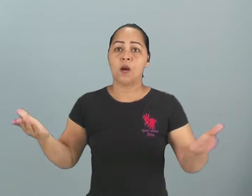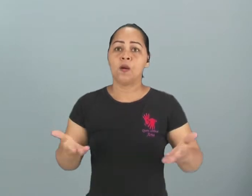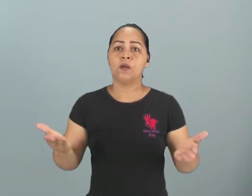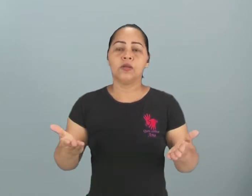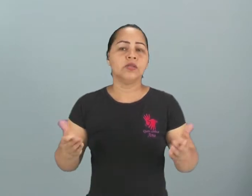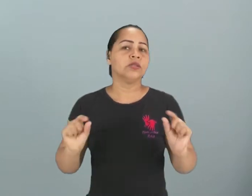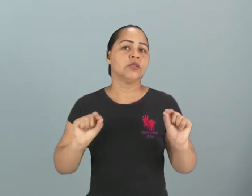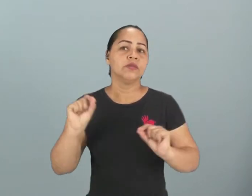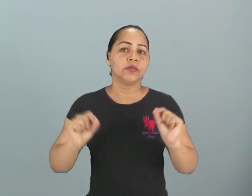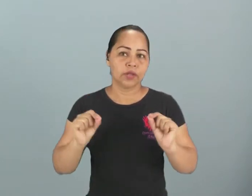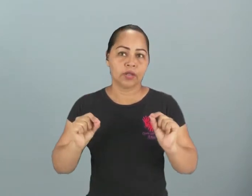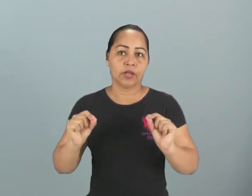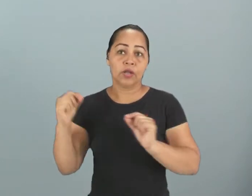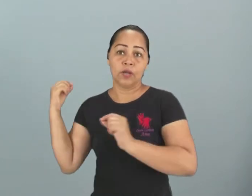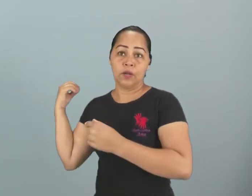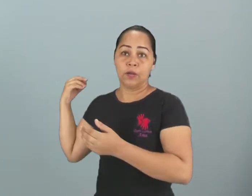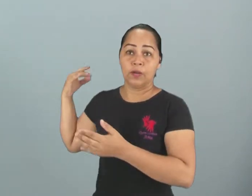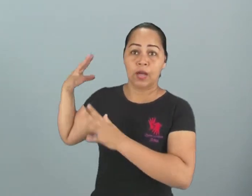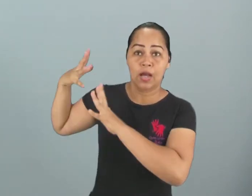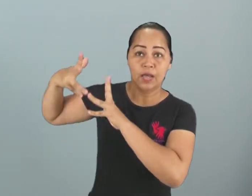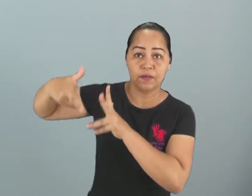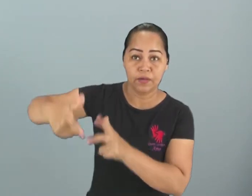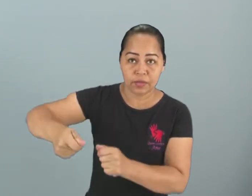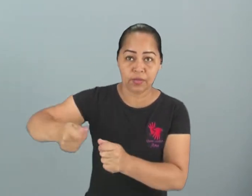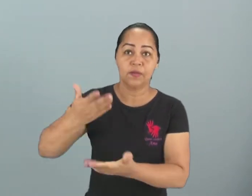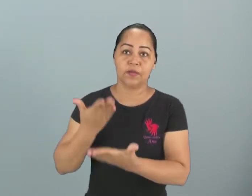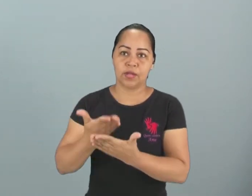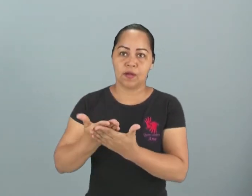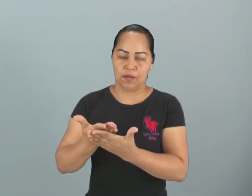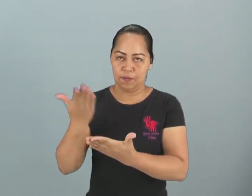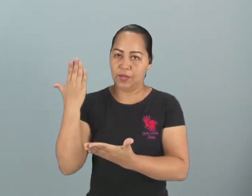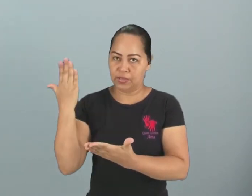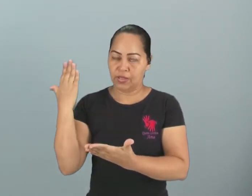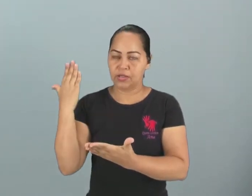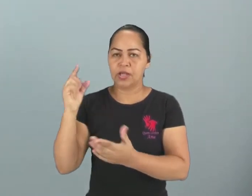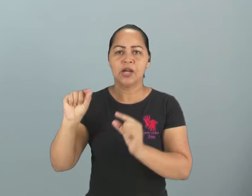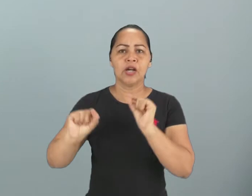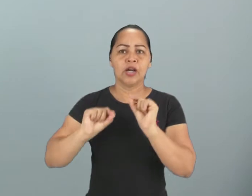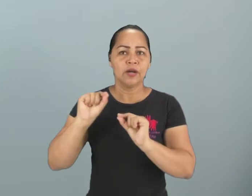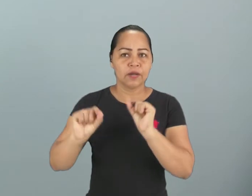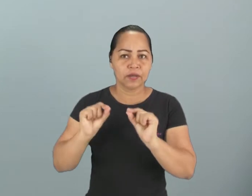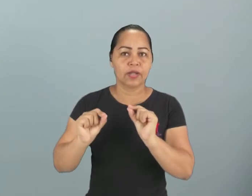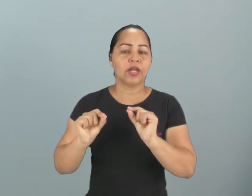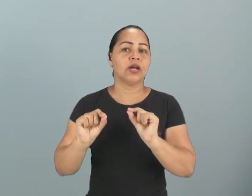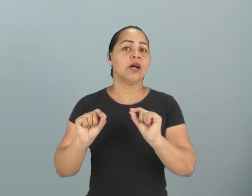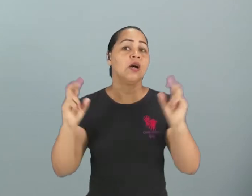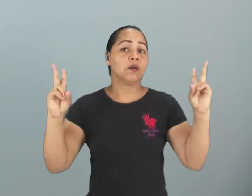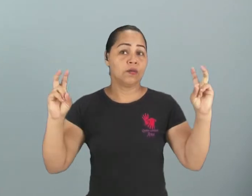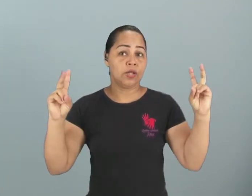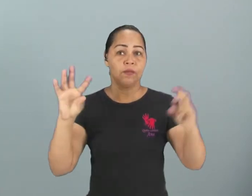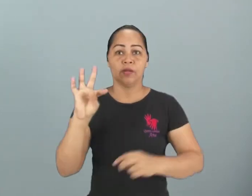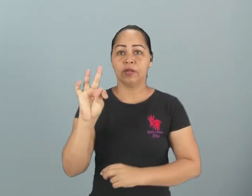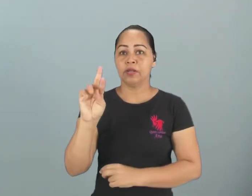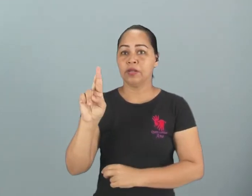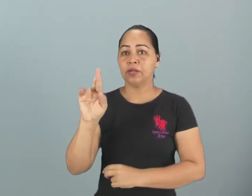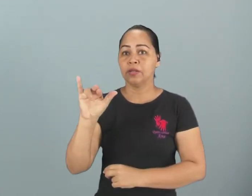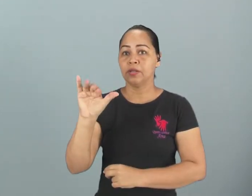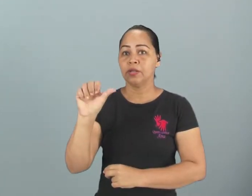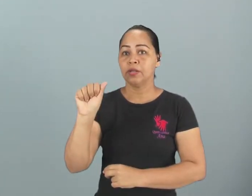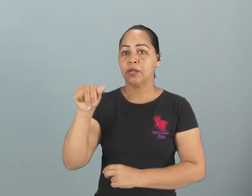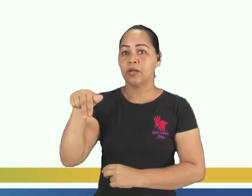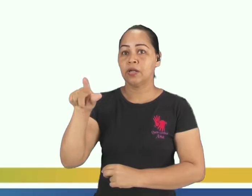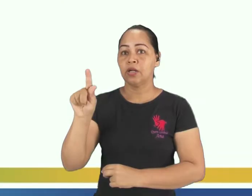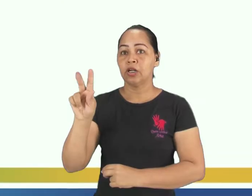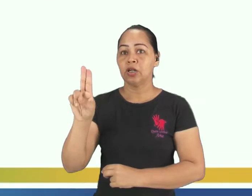nossa aula vai retomar um pouquinho do que vocês viram na aula anterior. Nós vimos na aula anterior um pouquinho sobre triângulos e hoje nós